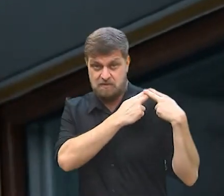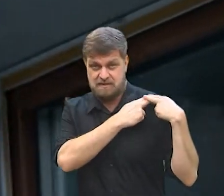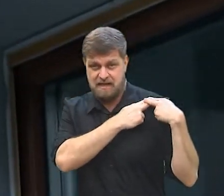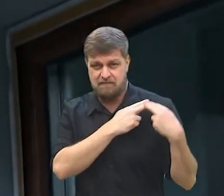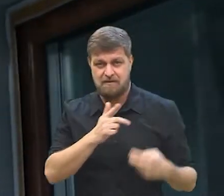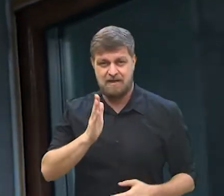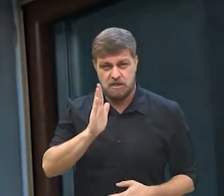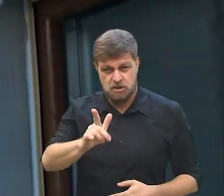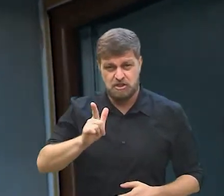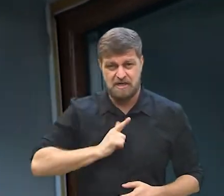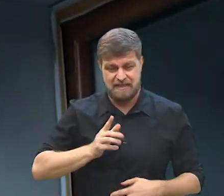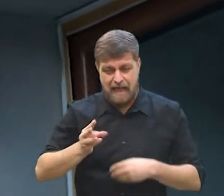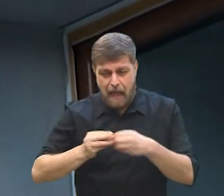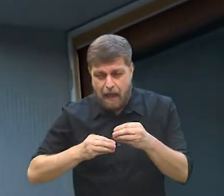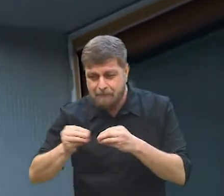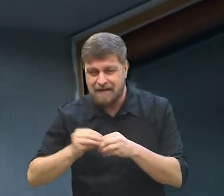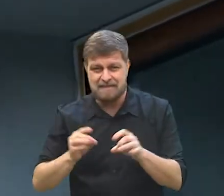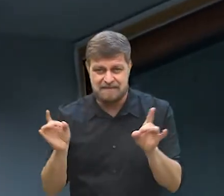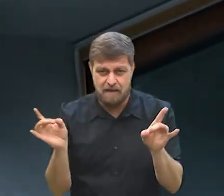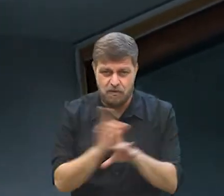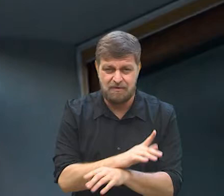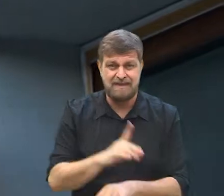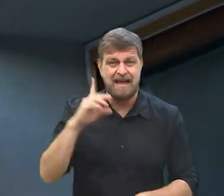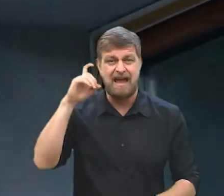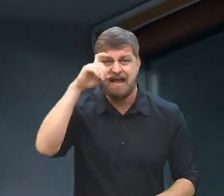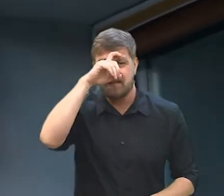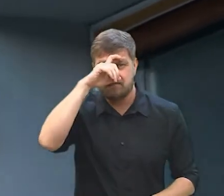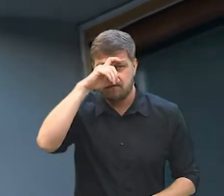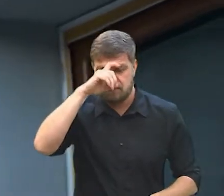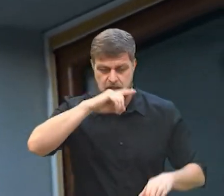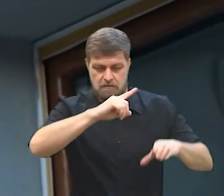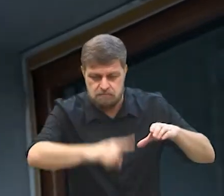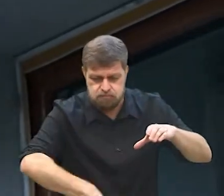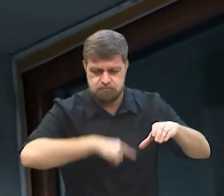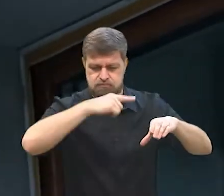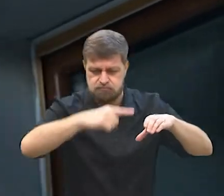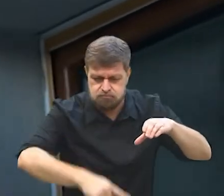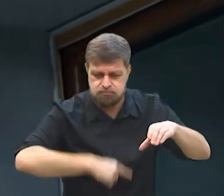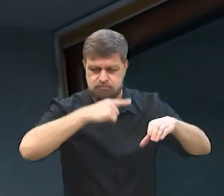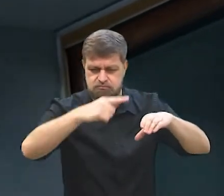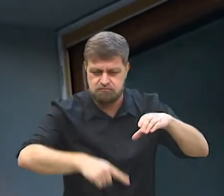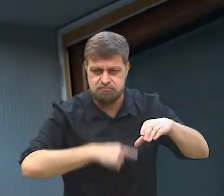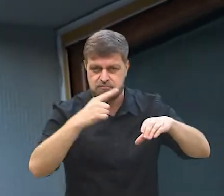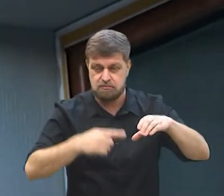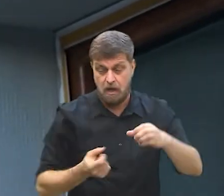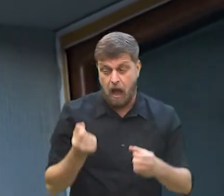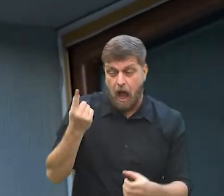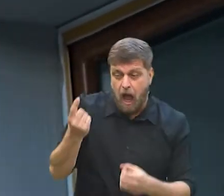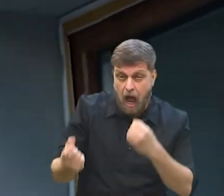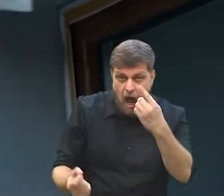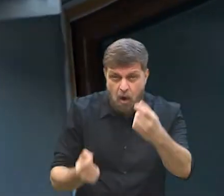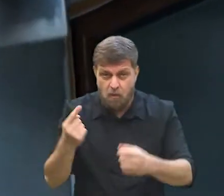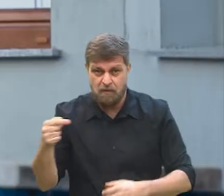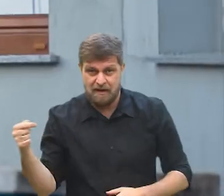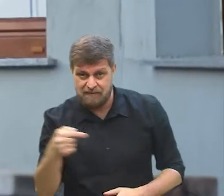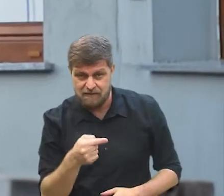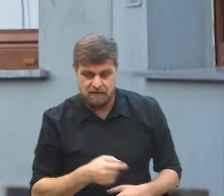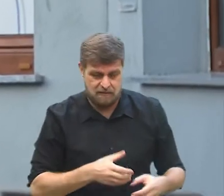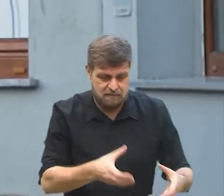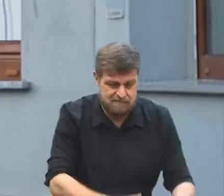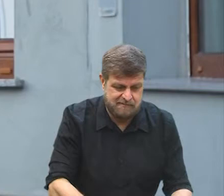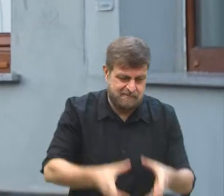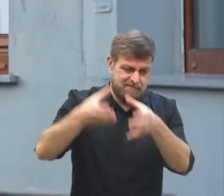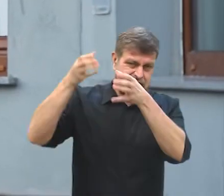têm já a massa pronta. Dificilmente eles estão rodando massa nas obras, mas aqueles que rodam massa na obra, eles